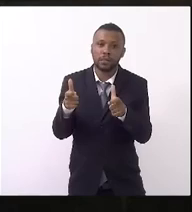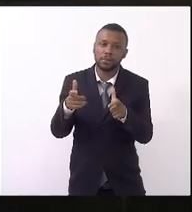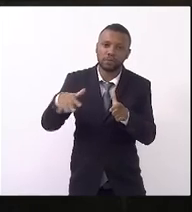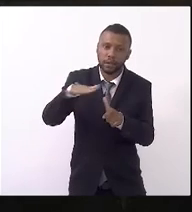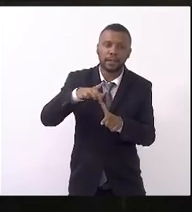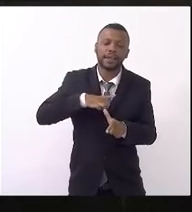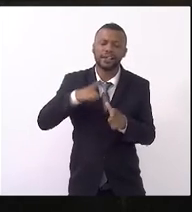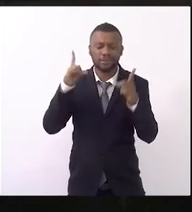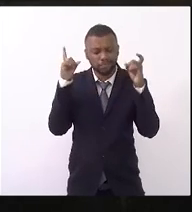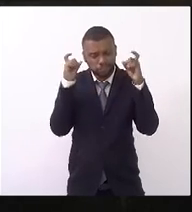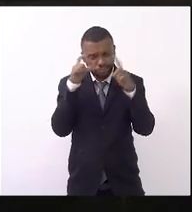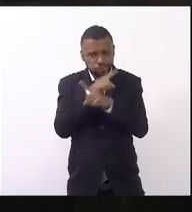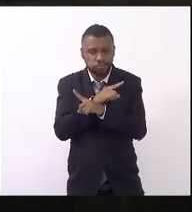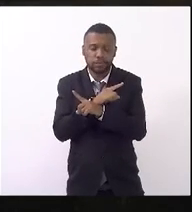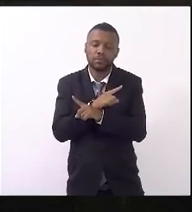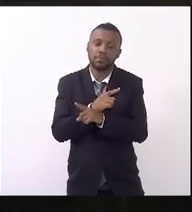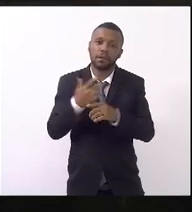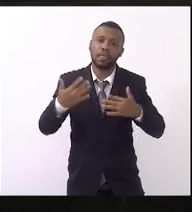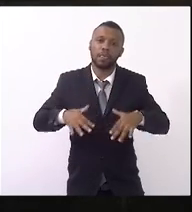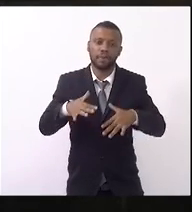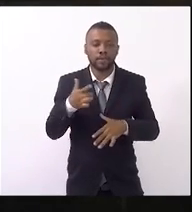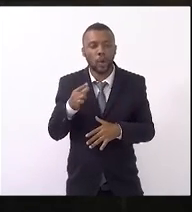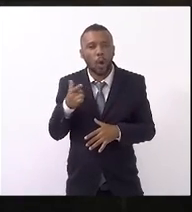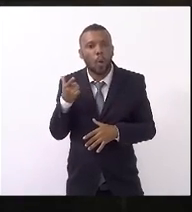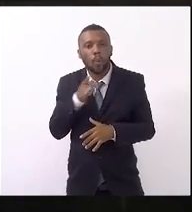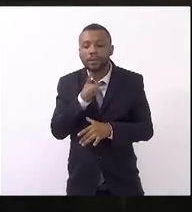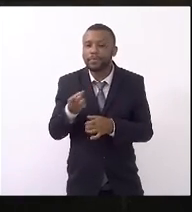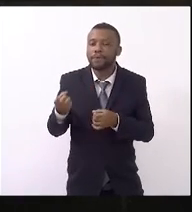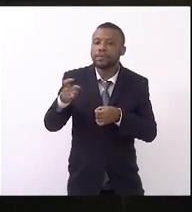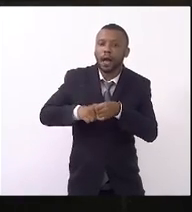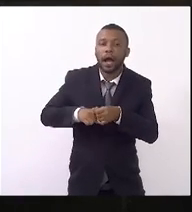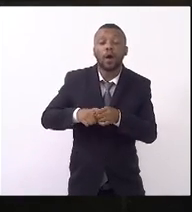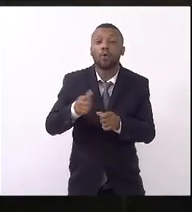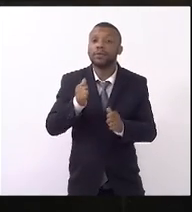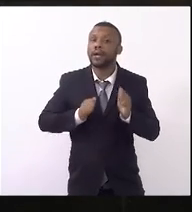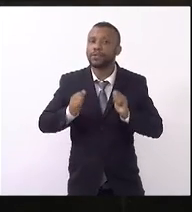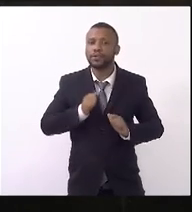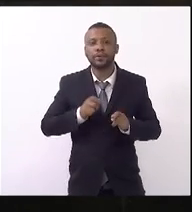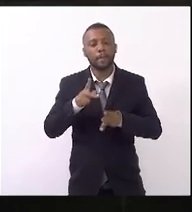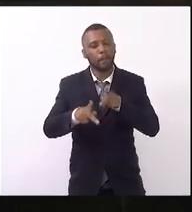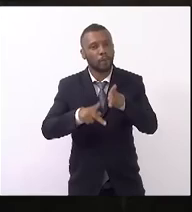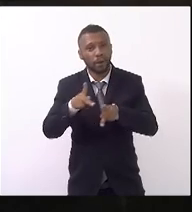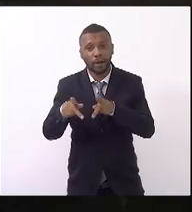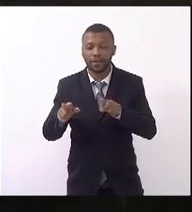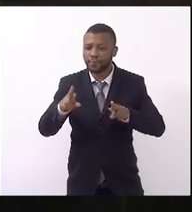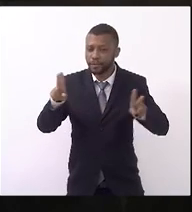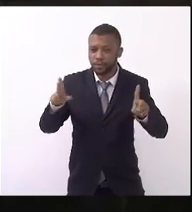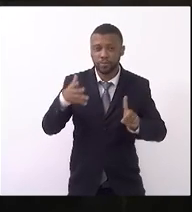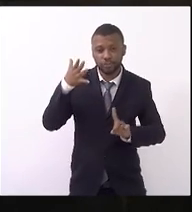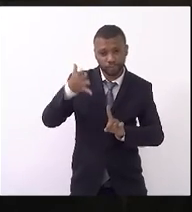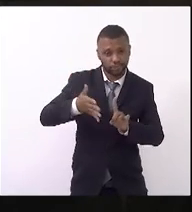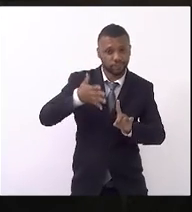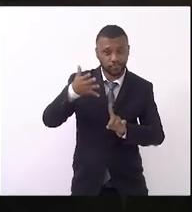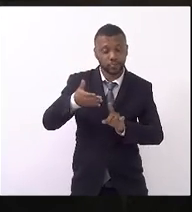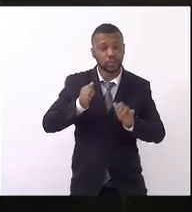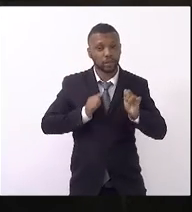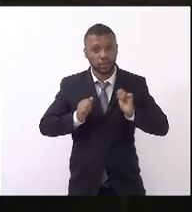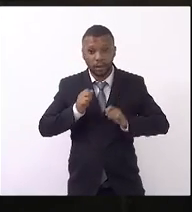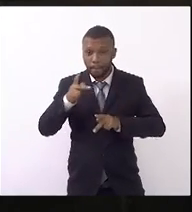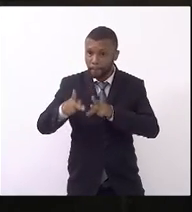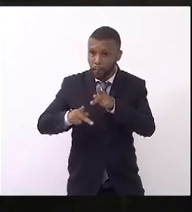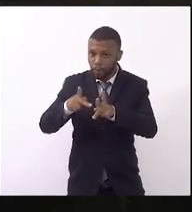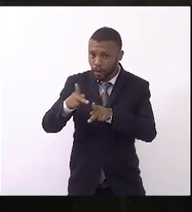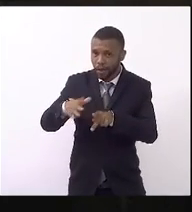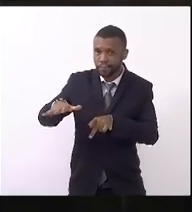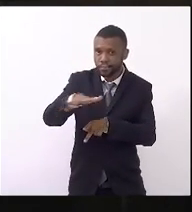tem dificuldade de fazer essa retomada. Os artistas populares, diferentemente do orador que me antecedeu aqui, os artistas